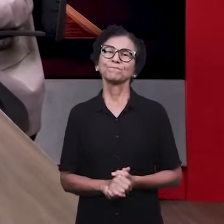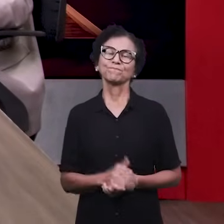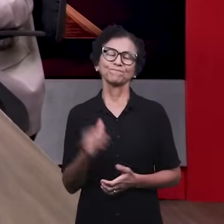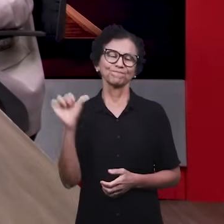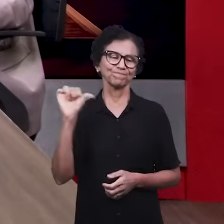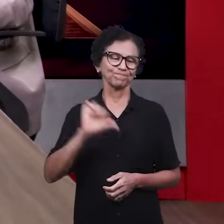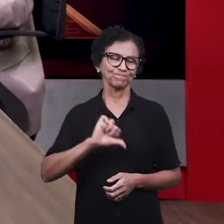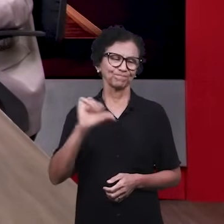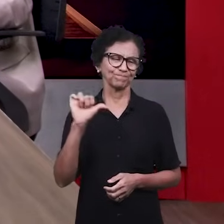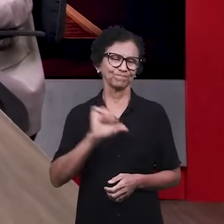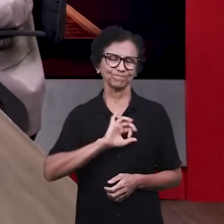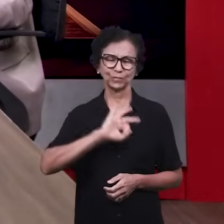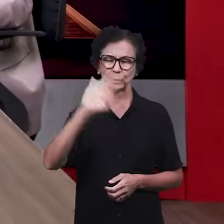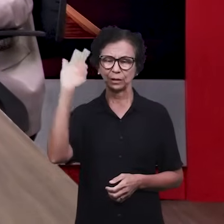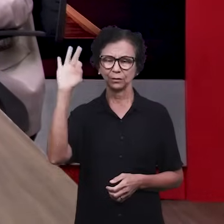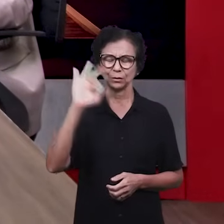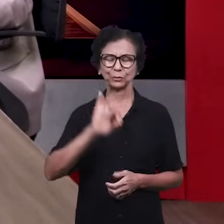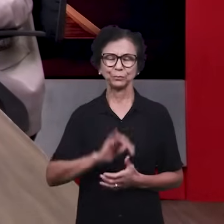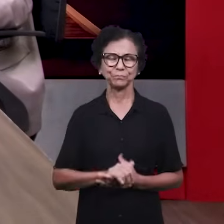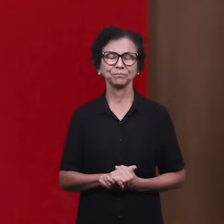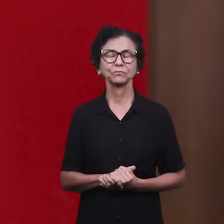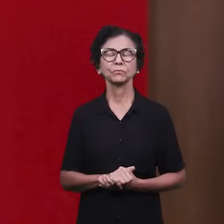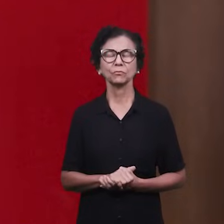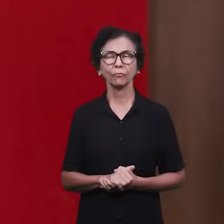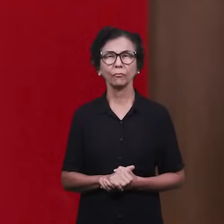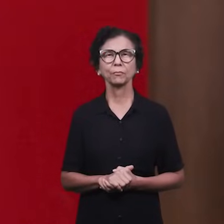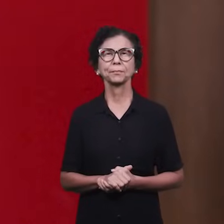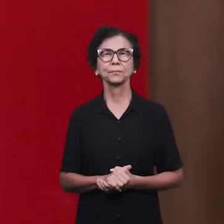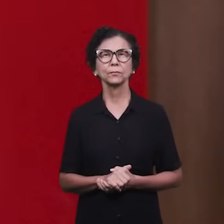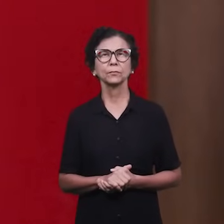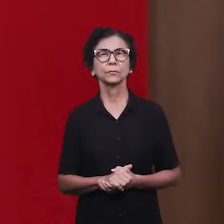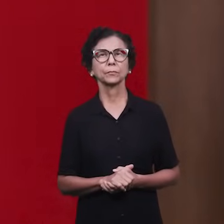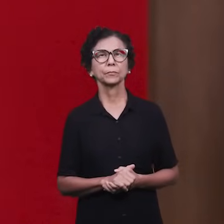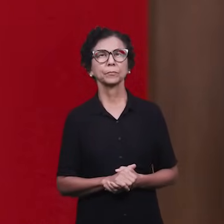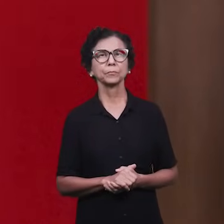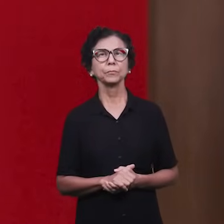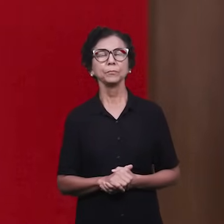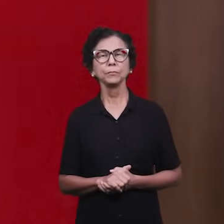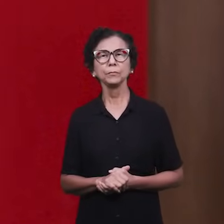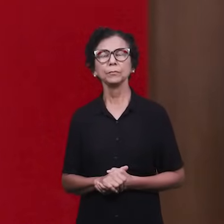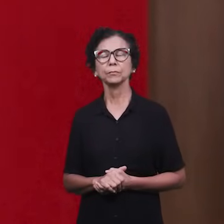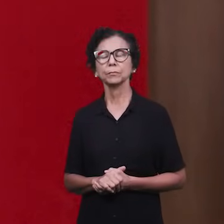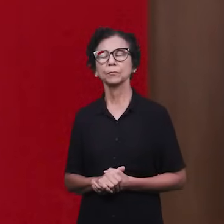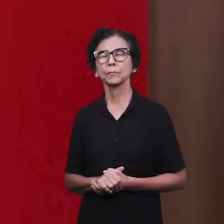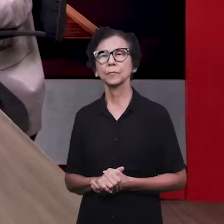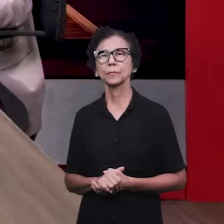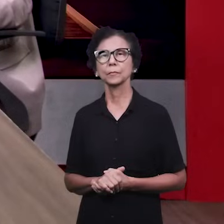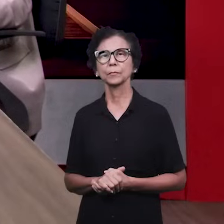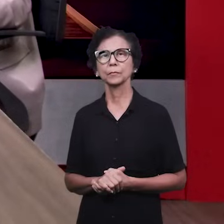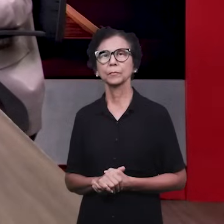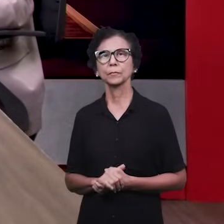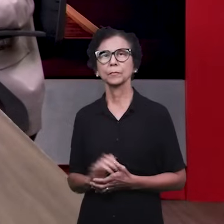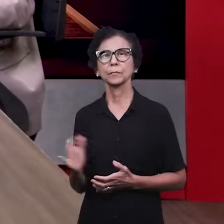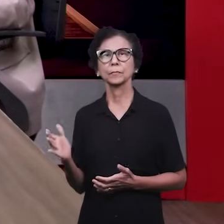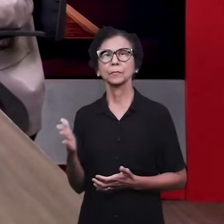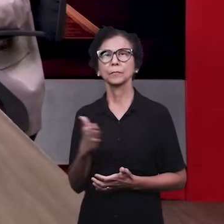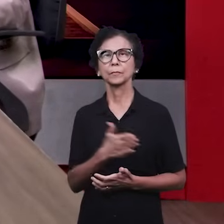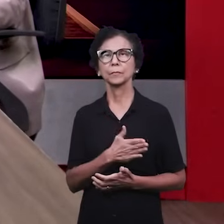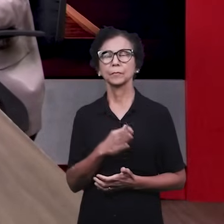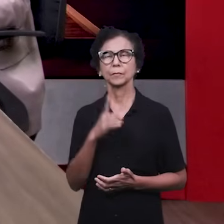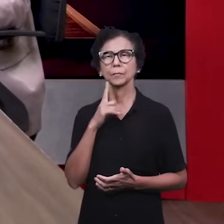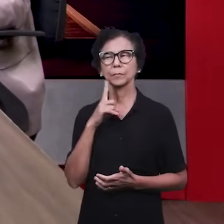legado negativo, esse legado terrível, e um outro momento iria iniciar com a reforma. Tem que lembrar que o Vinícius falou muito bem